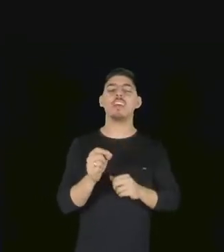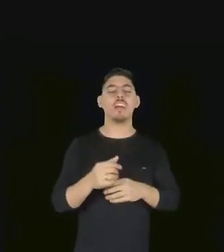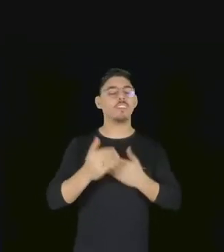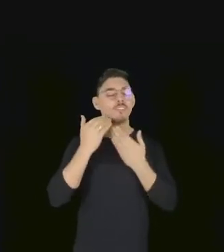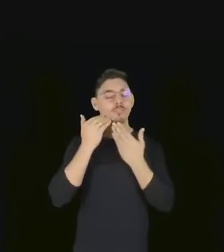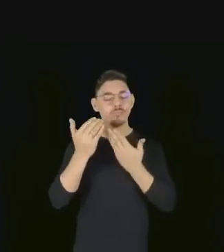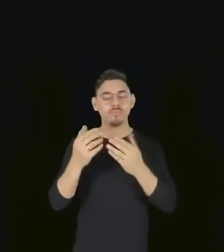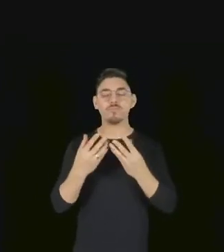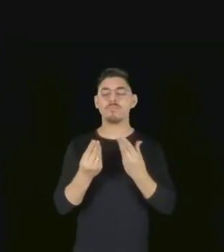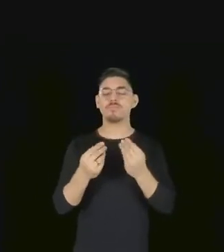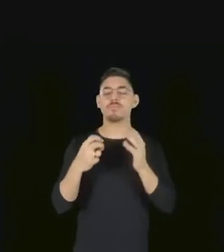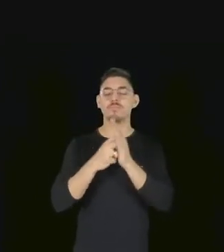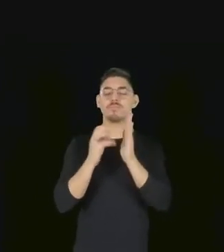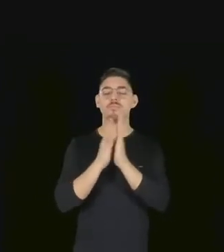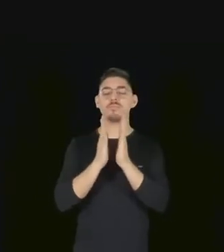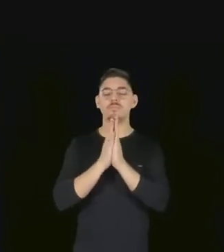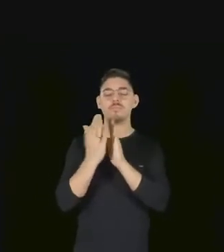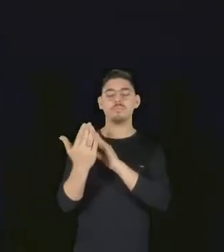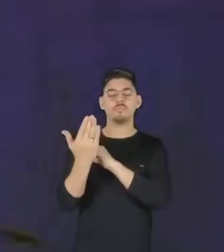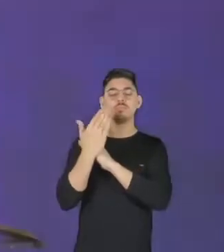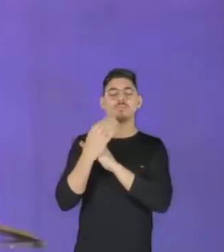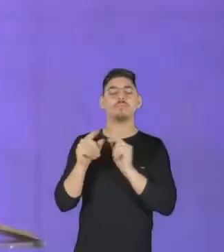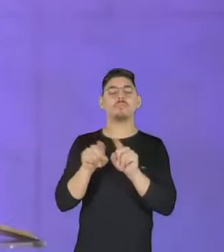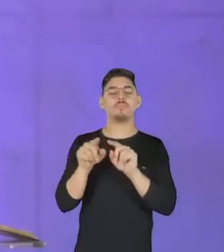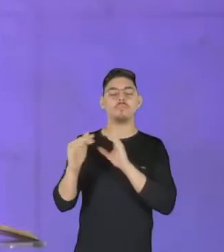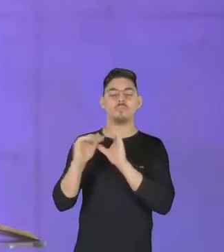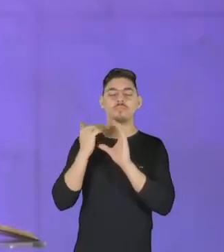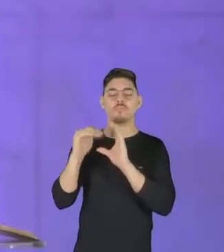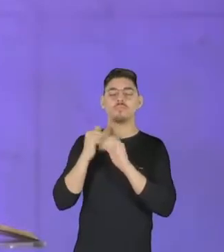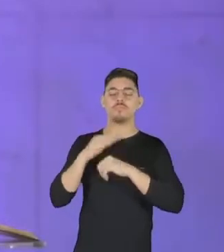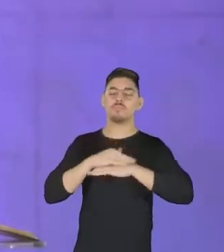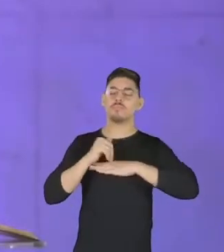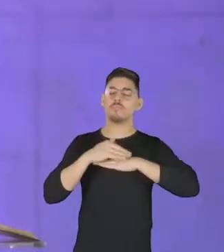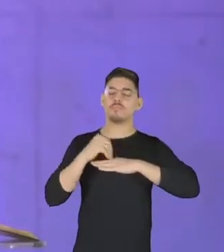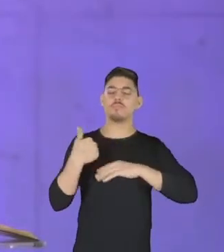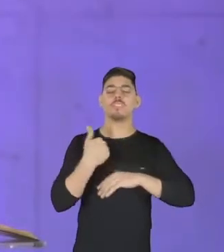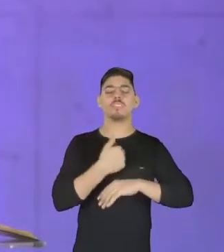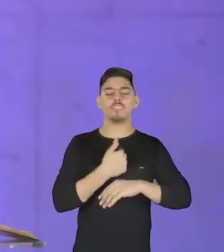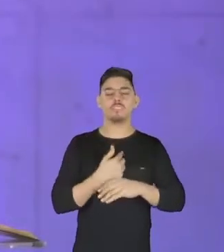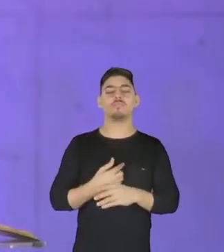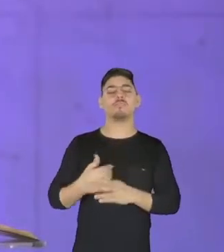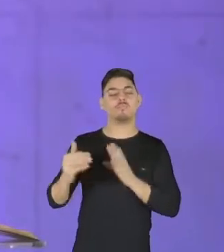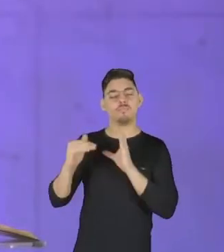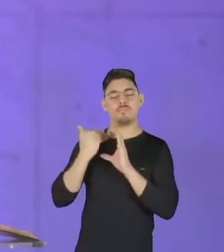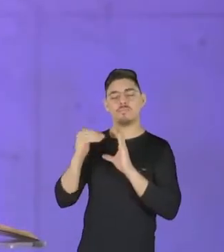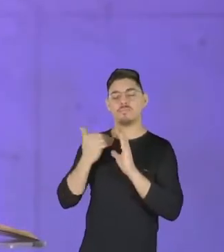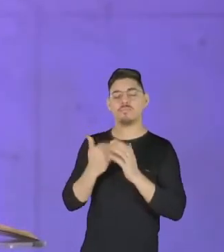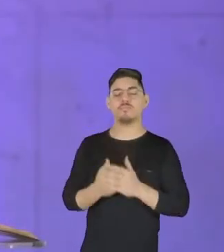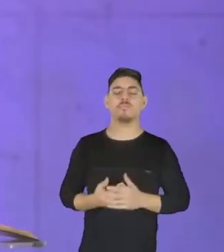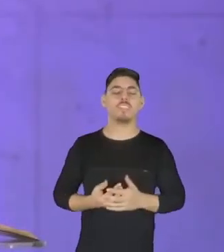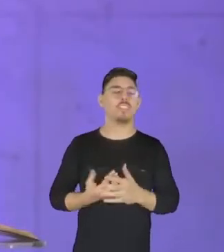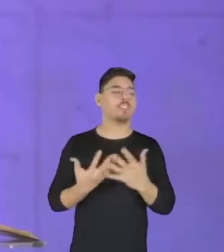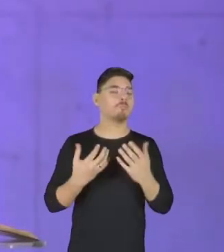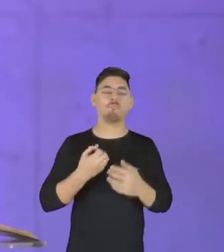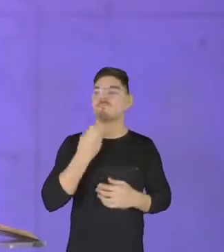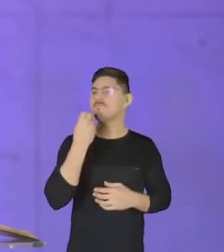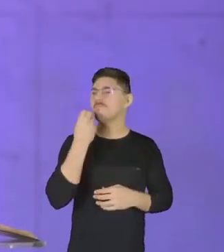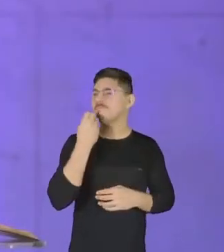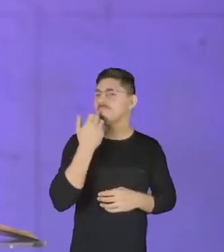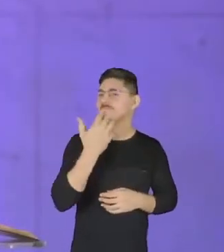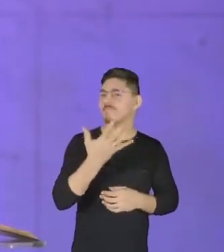as orações e todas as mensagens de carinho que nós estamos recebendo. Como é